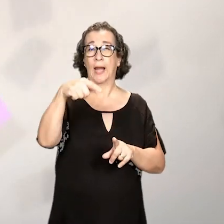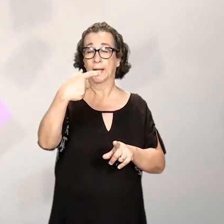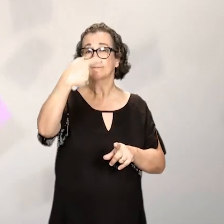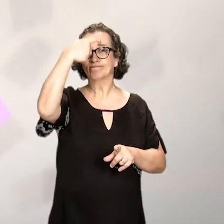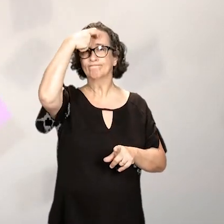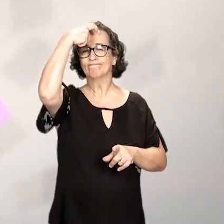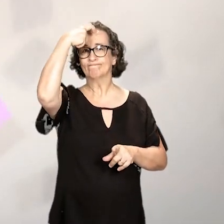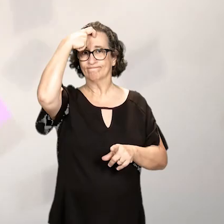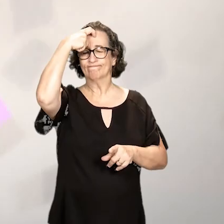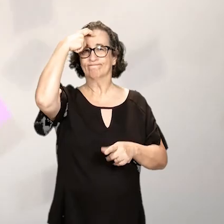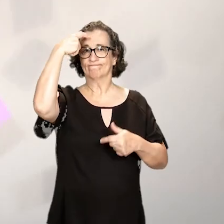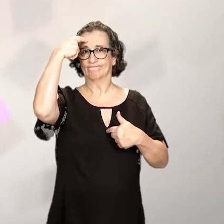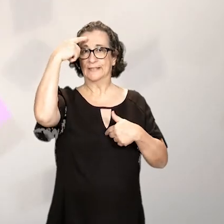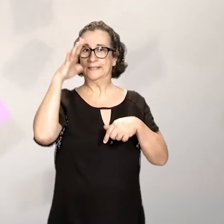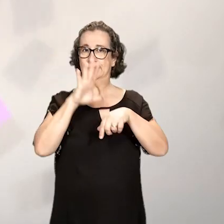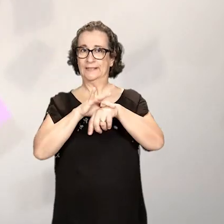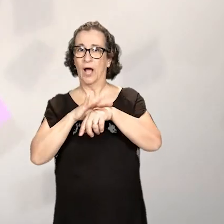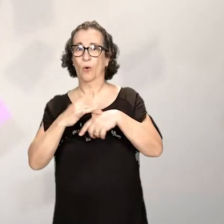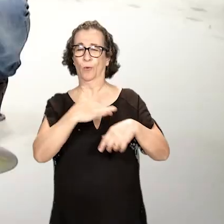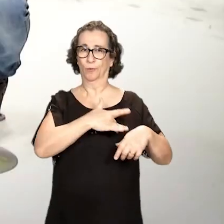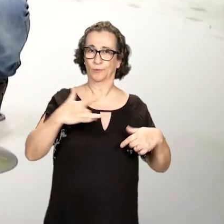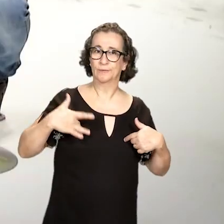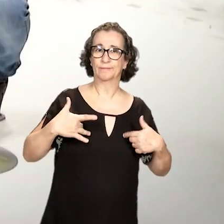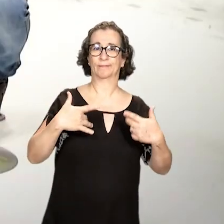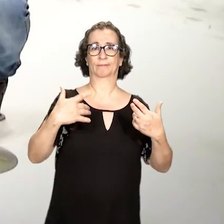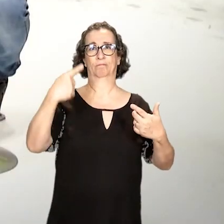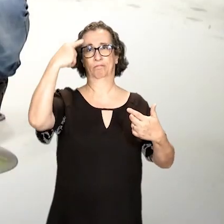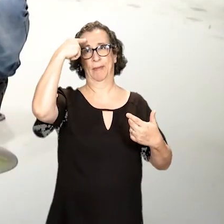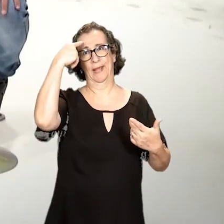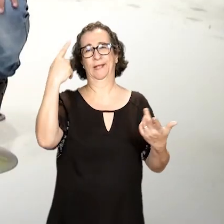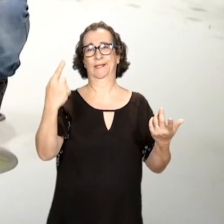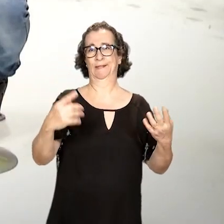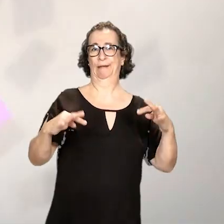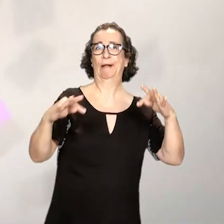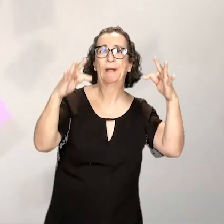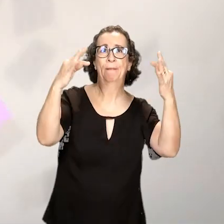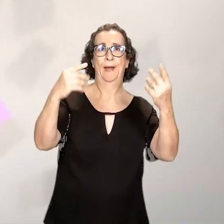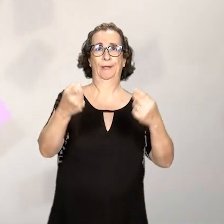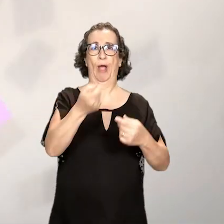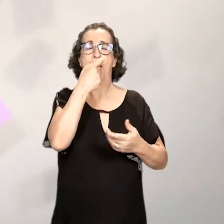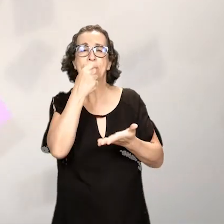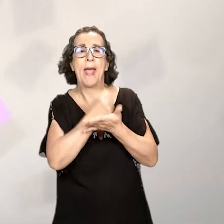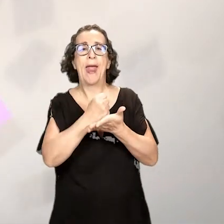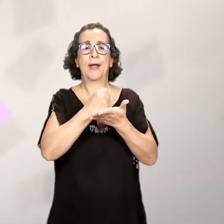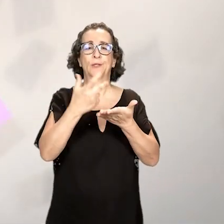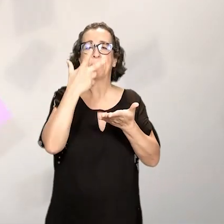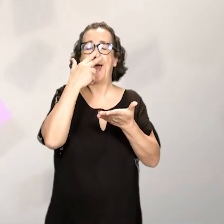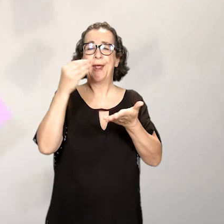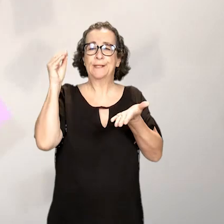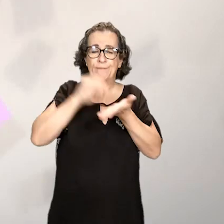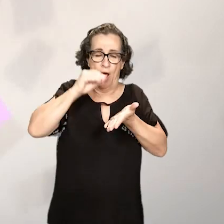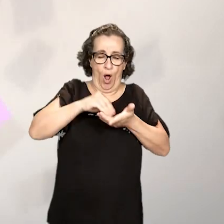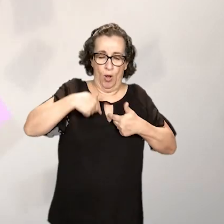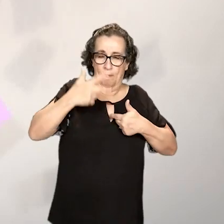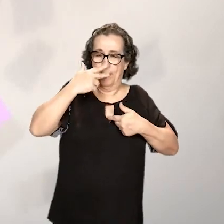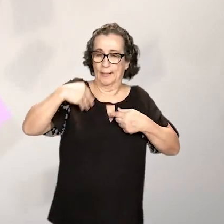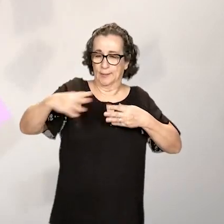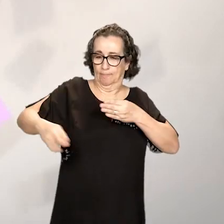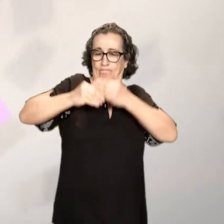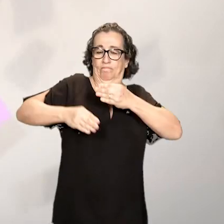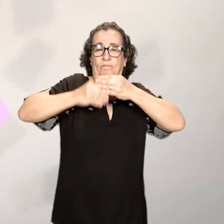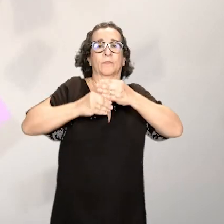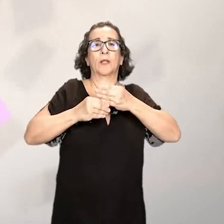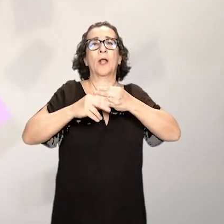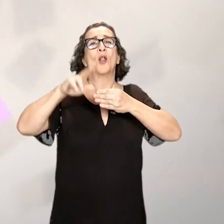geralmente a gente pensa em doença em tratamento e remédio né e Restitui algo que tá faltando a gente nunca pensa